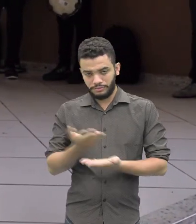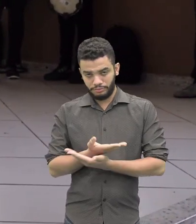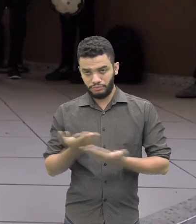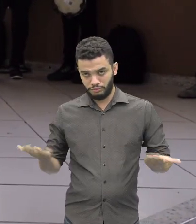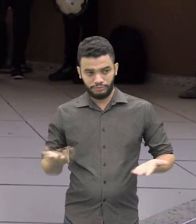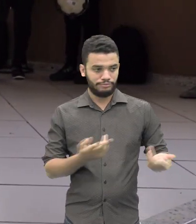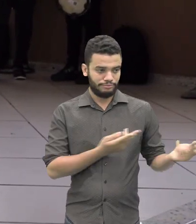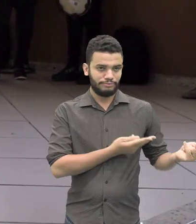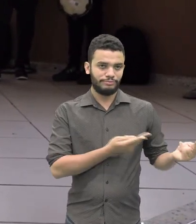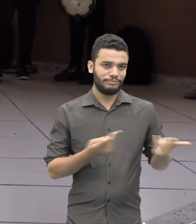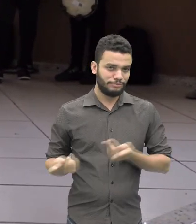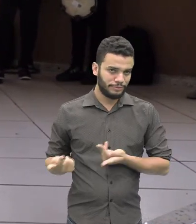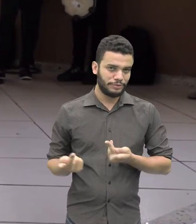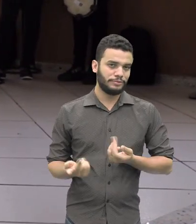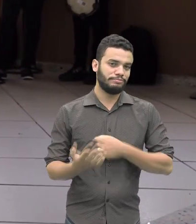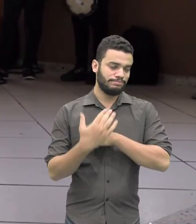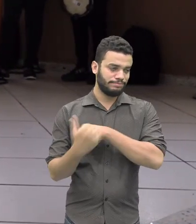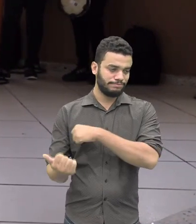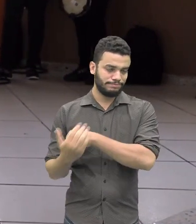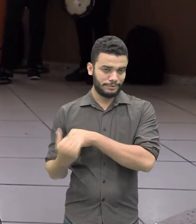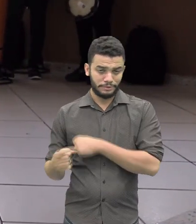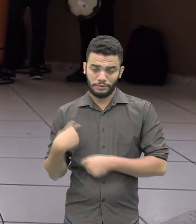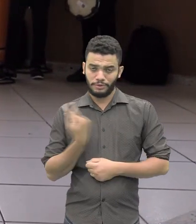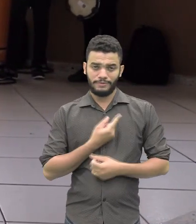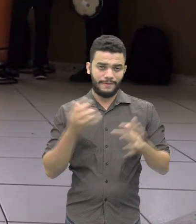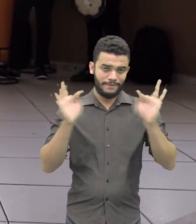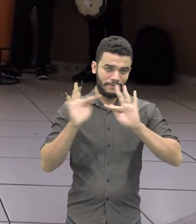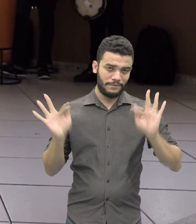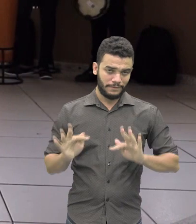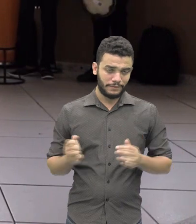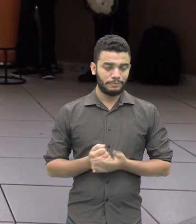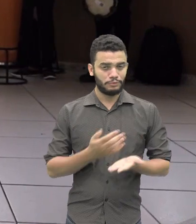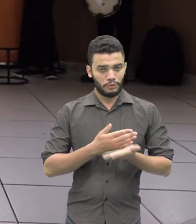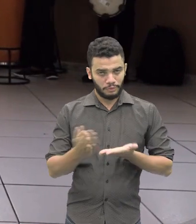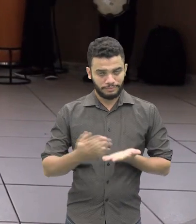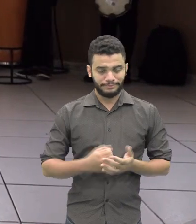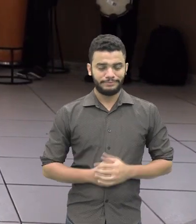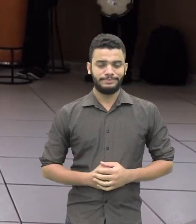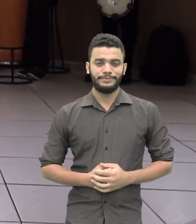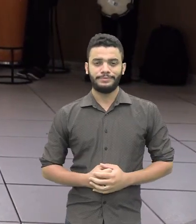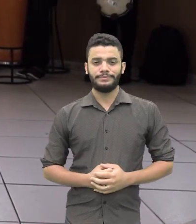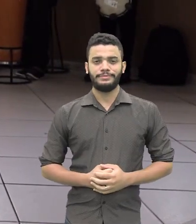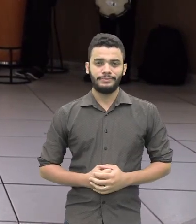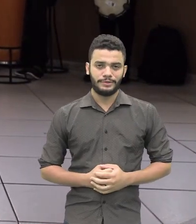convite a gente agradece muito e então vamos cantar para vocês